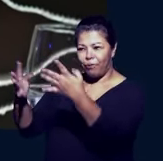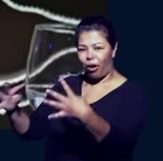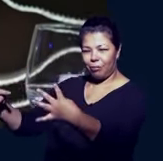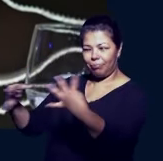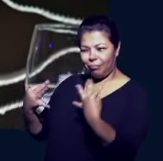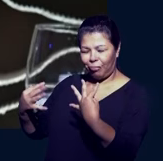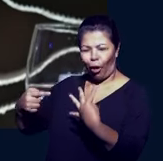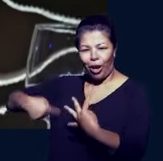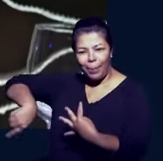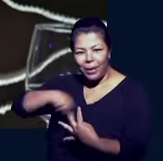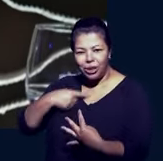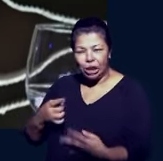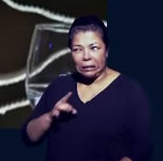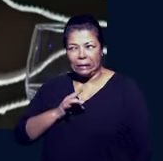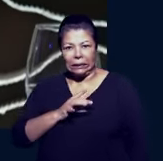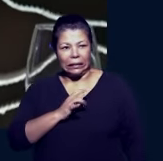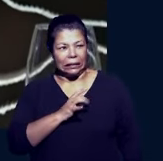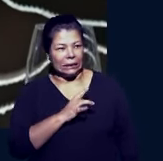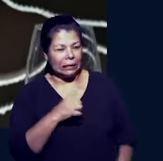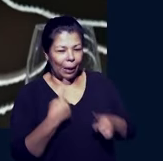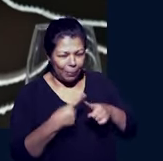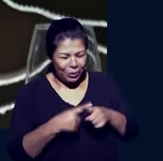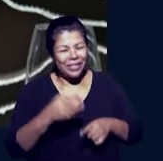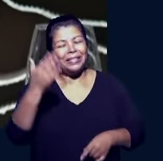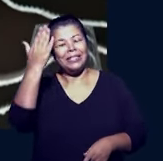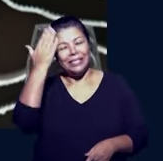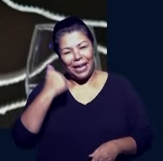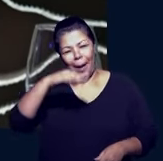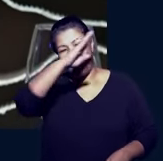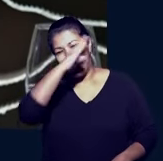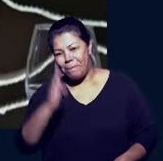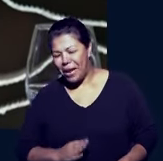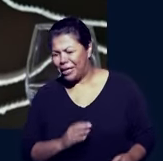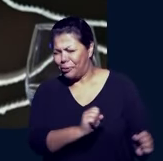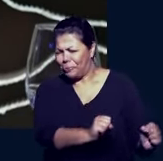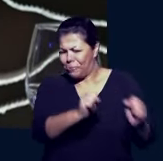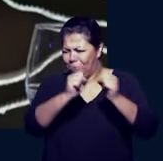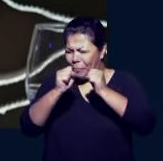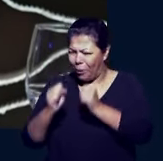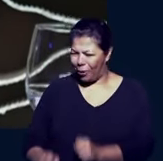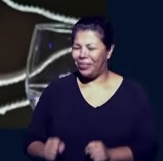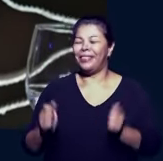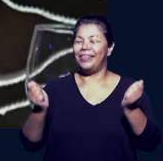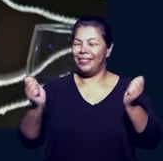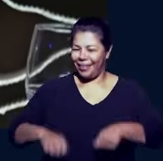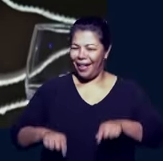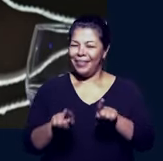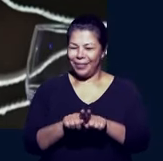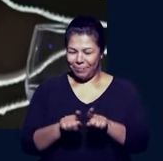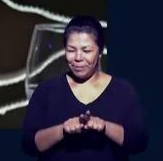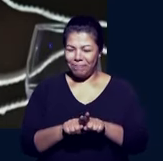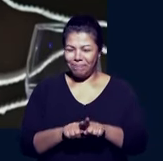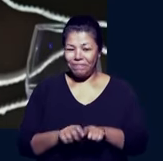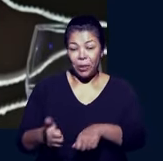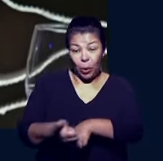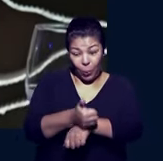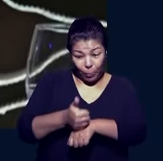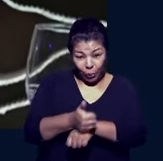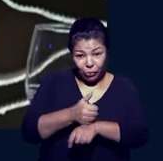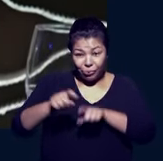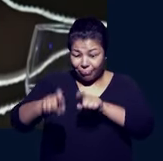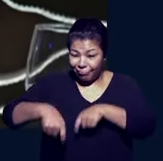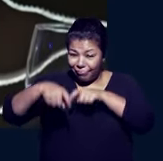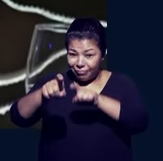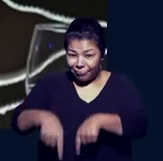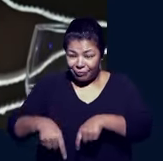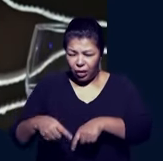agricultura porque eles têm medo do potencial que o Brasil tem e o agricultor há 20 anos atrás ele não tinha nada disso